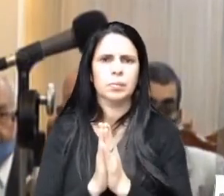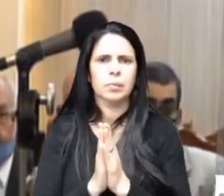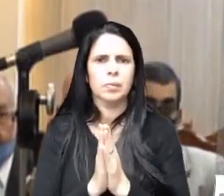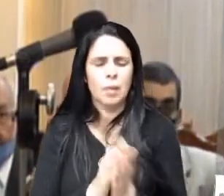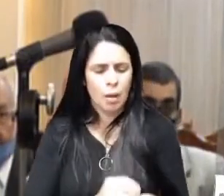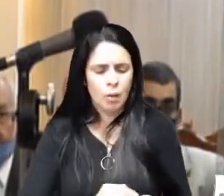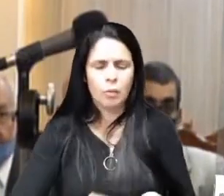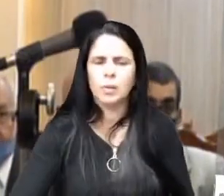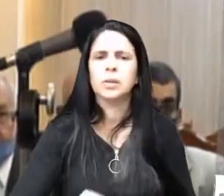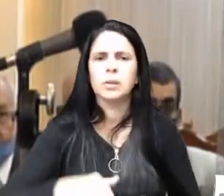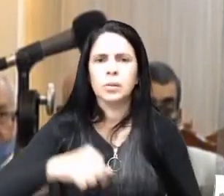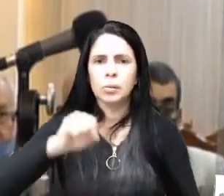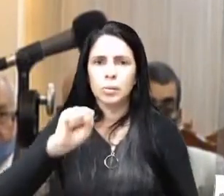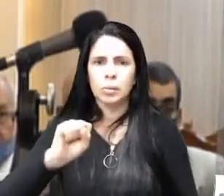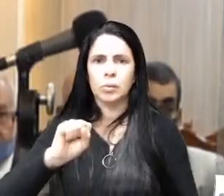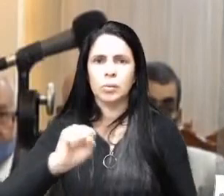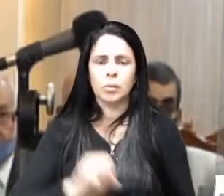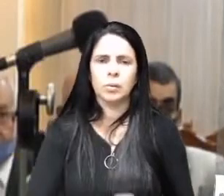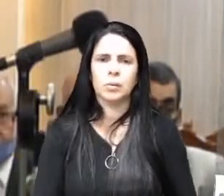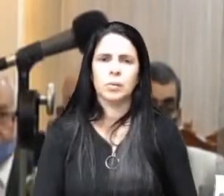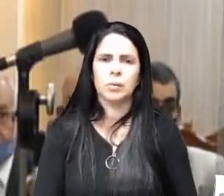Versículo 8.